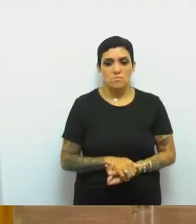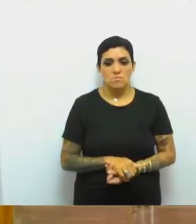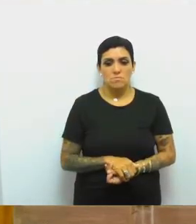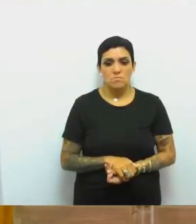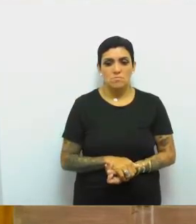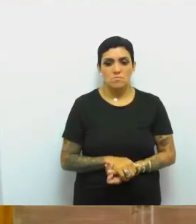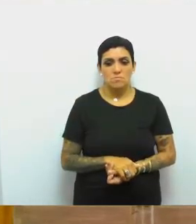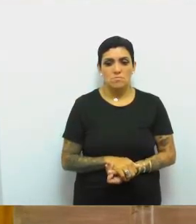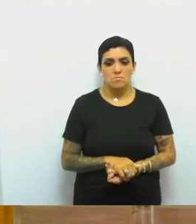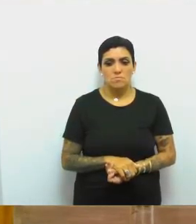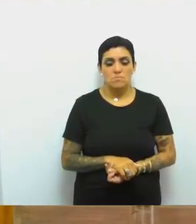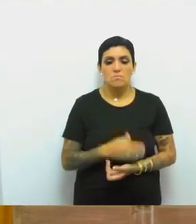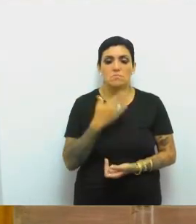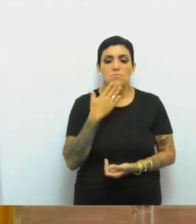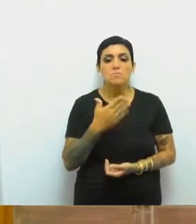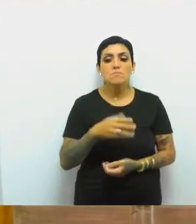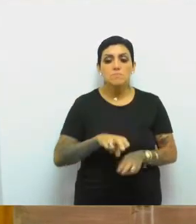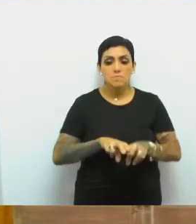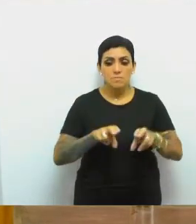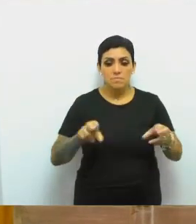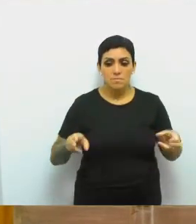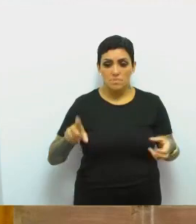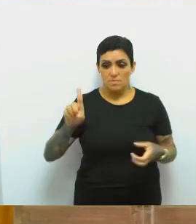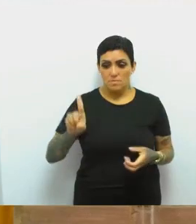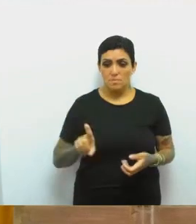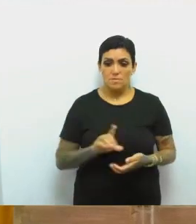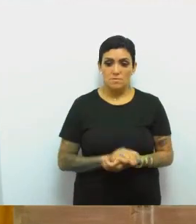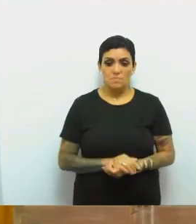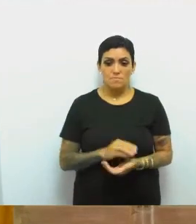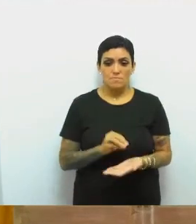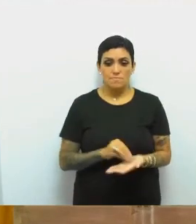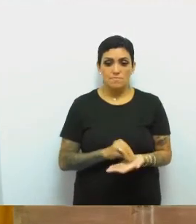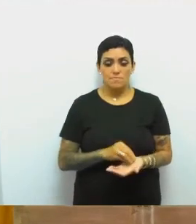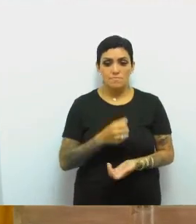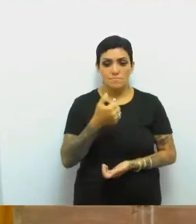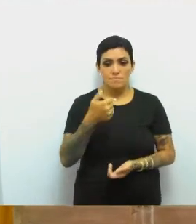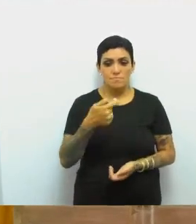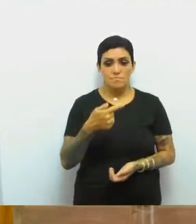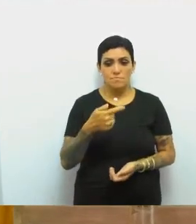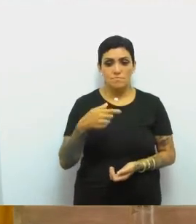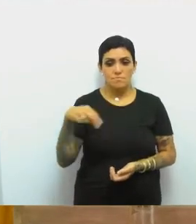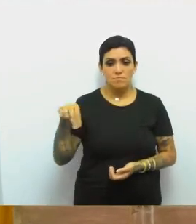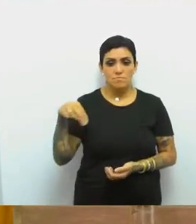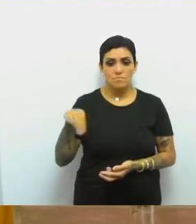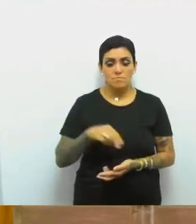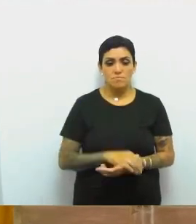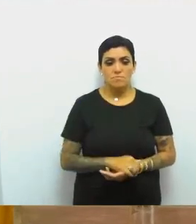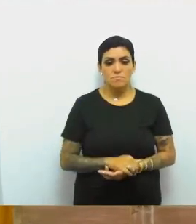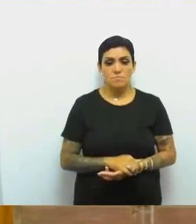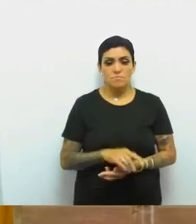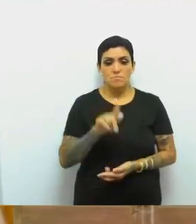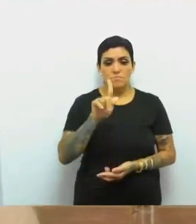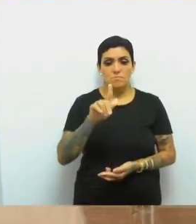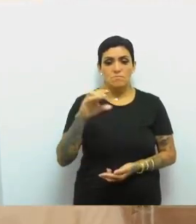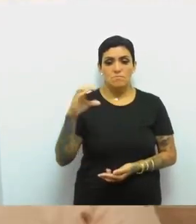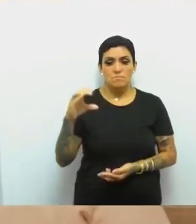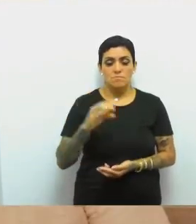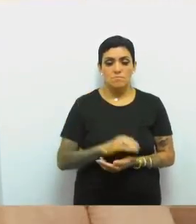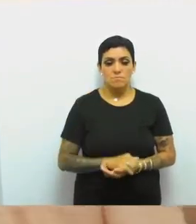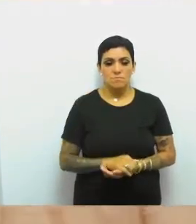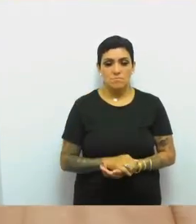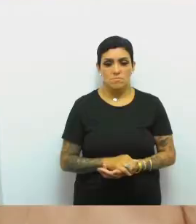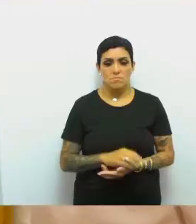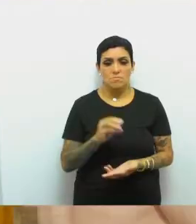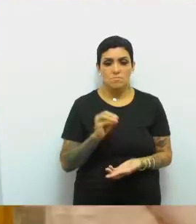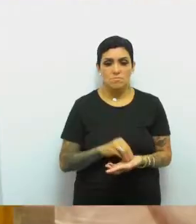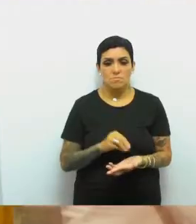Valverde, solicitando à mesa diretora ser excusado sua ausência na sessão ordinária dia 12 de novembro de 2024. Requerimento 446 da vereadora Gabriela Carneiro, solicitando à mesa diretora ser excusado